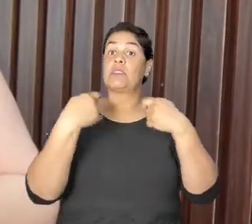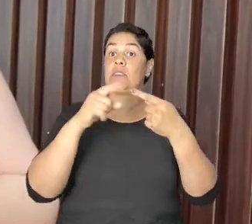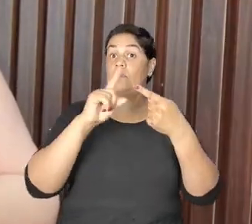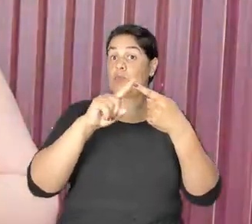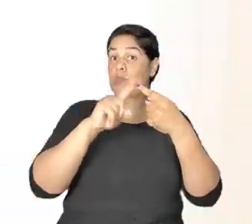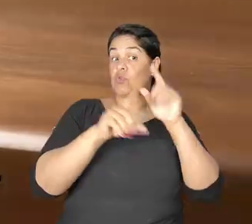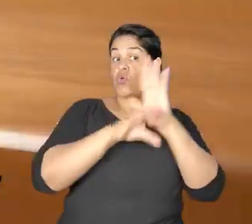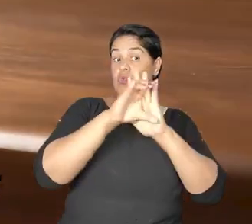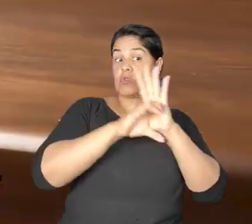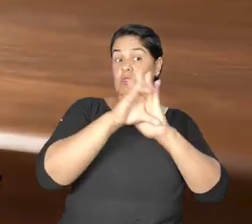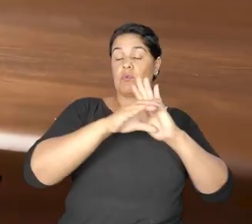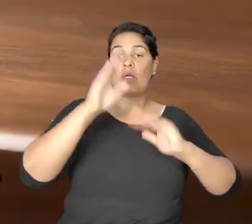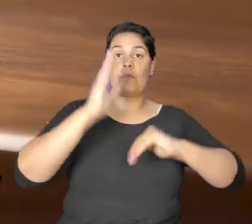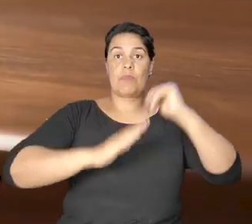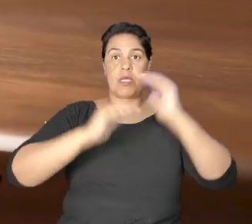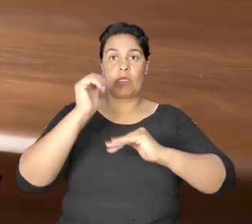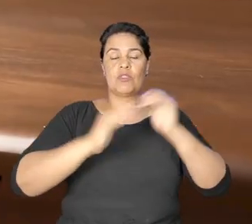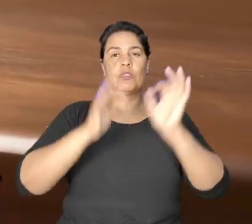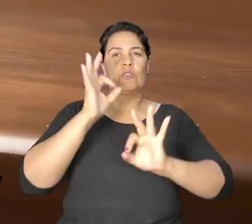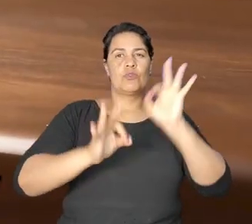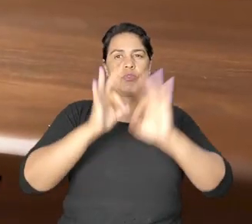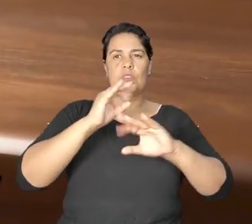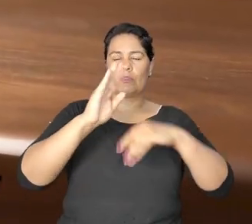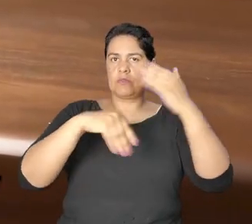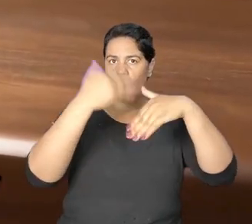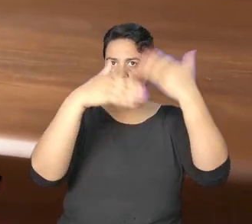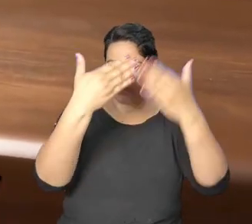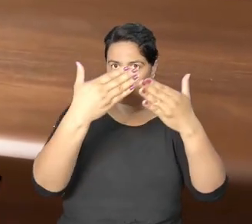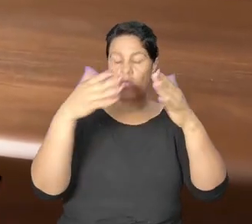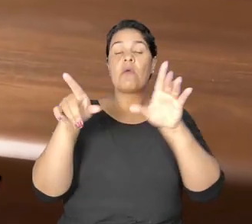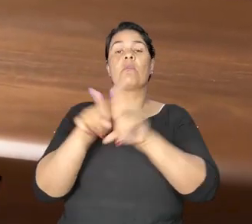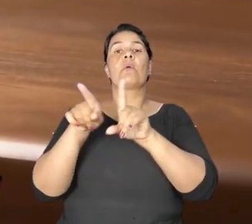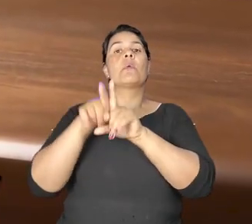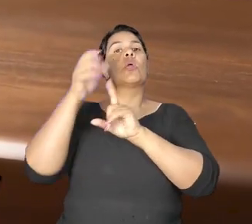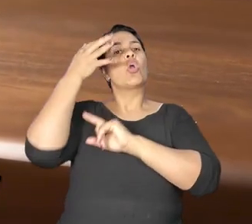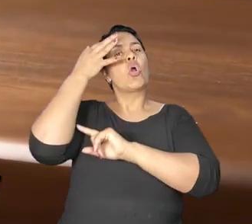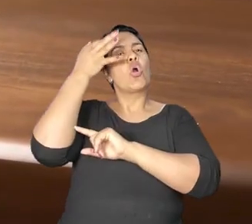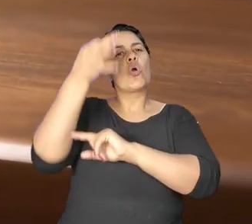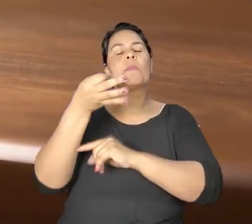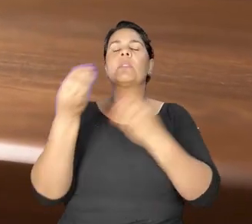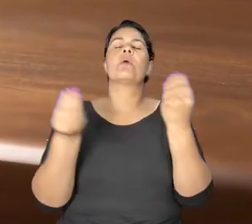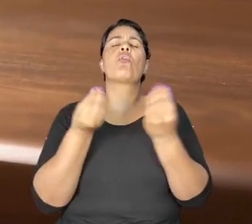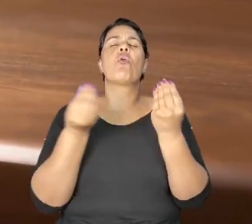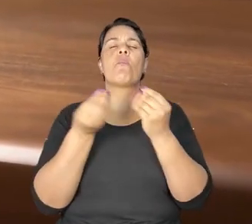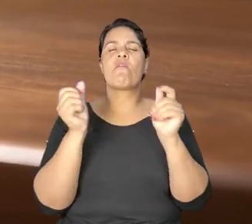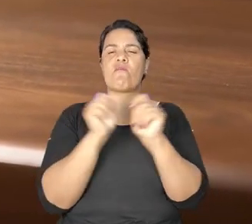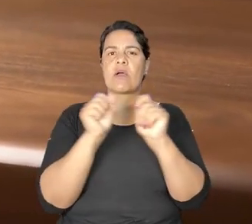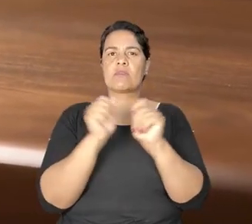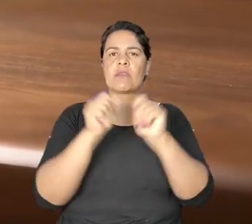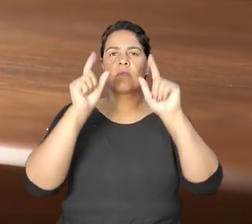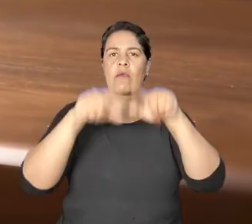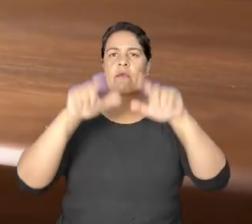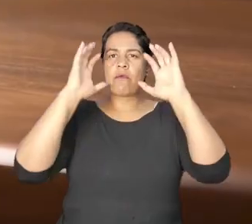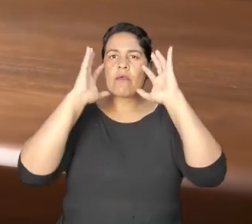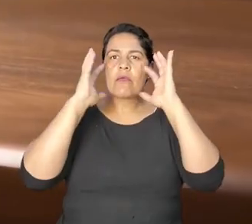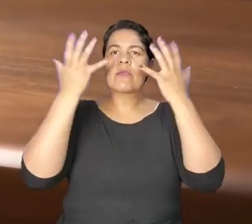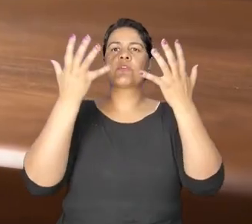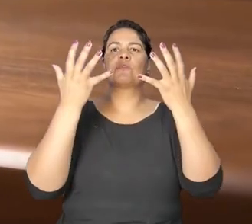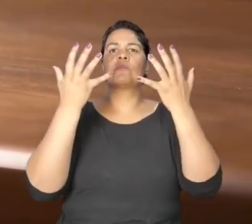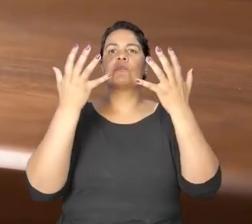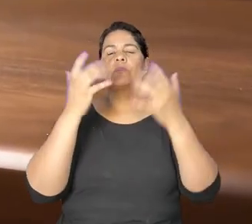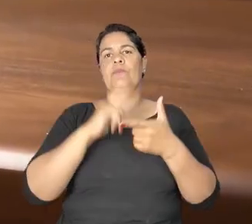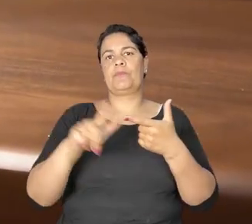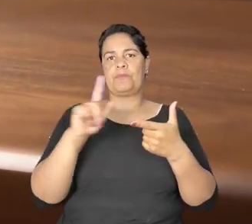duas unidades: conceituar justiça e prática restaurativa e compreender como proceder quando se trata